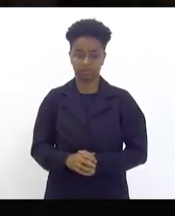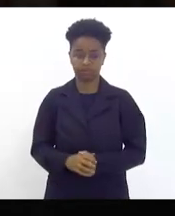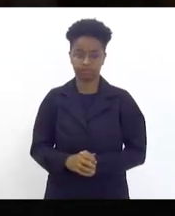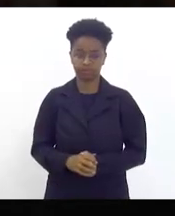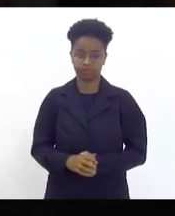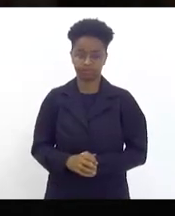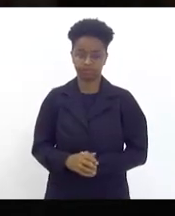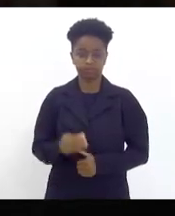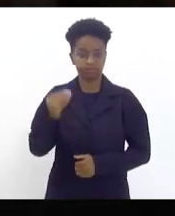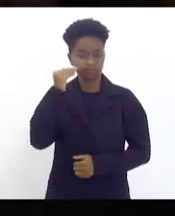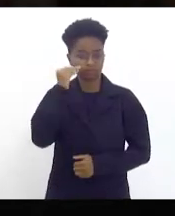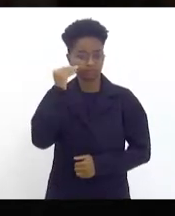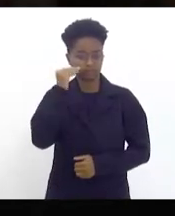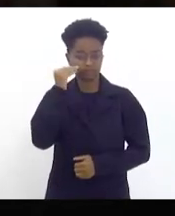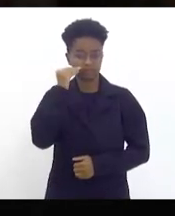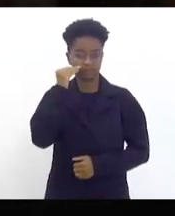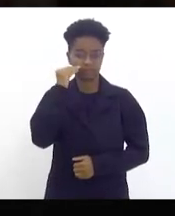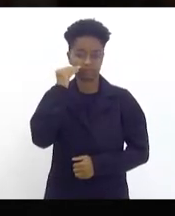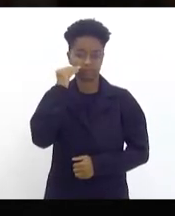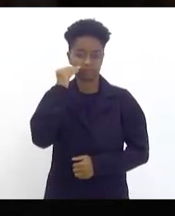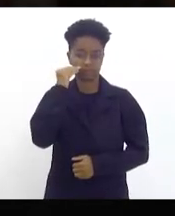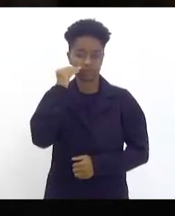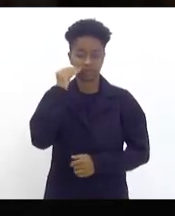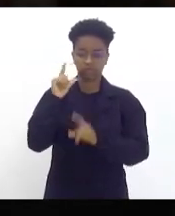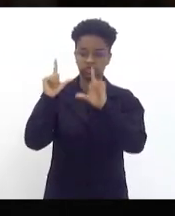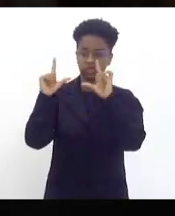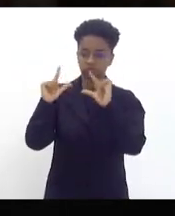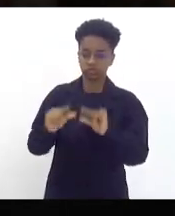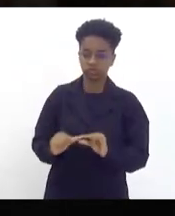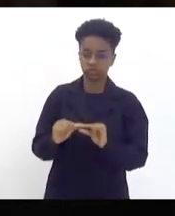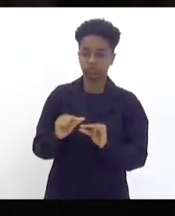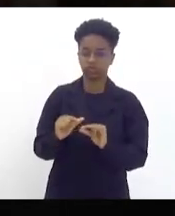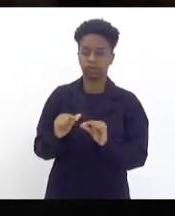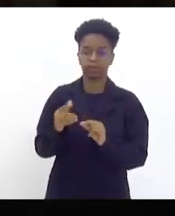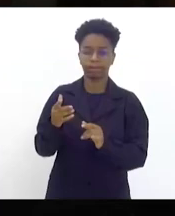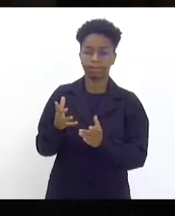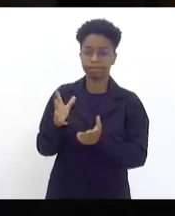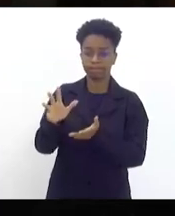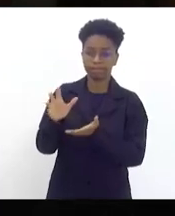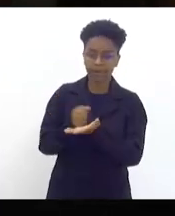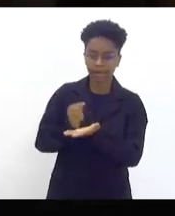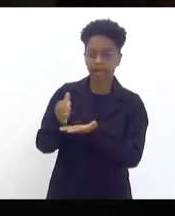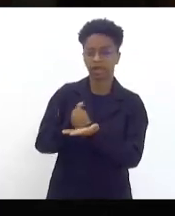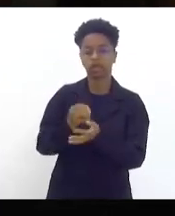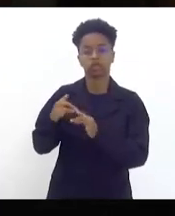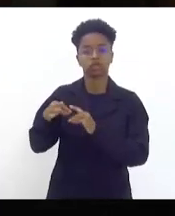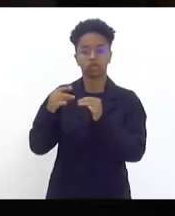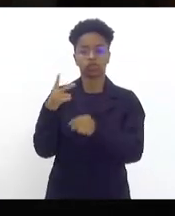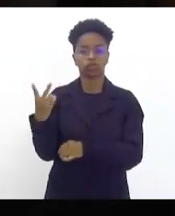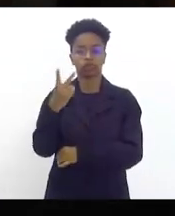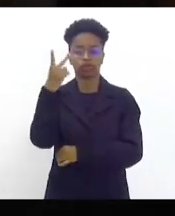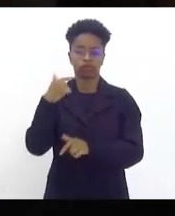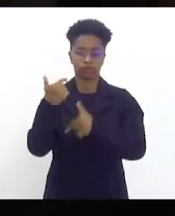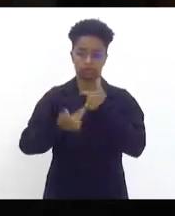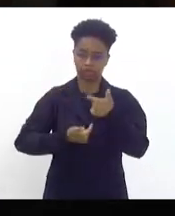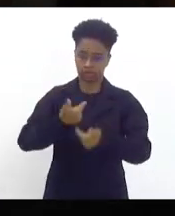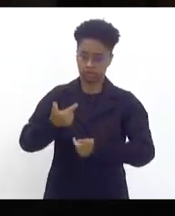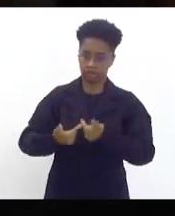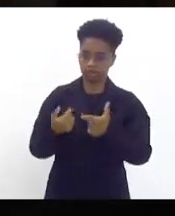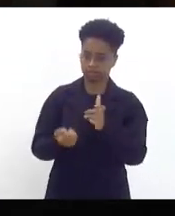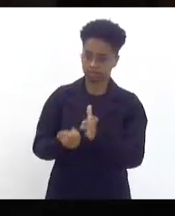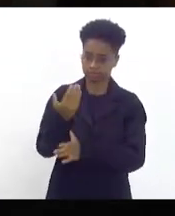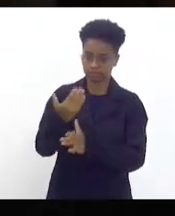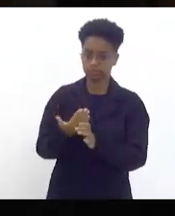tentativa de reter todo o valor e sobre valor do trabalho que é produzido